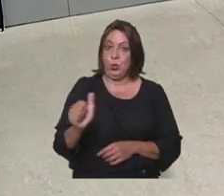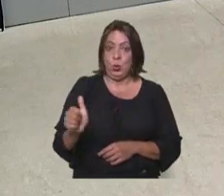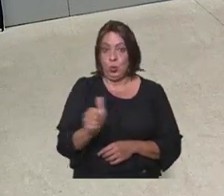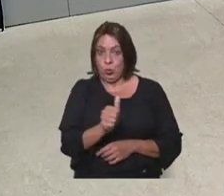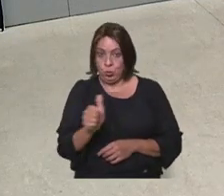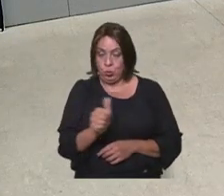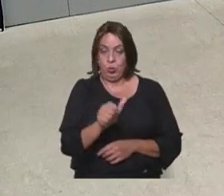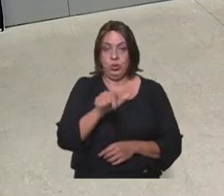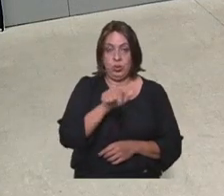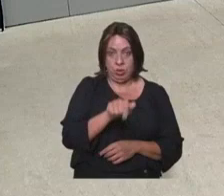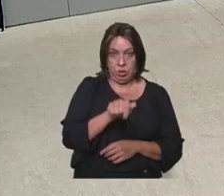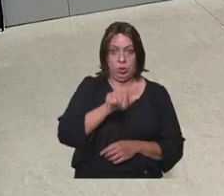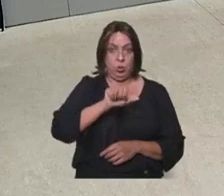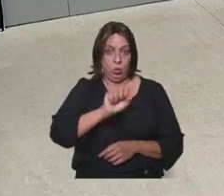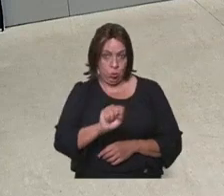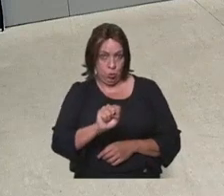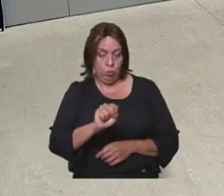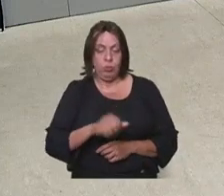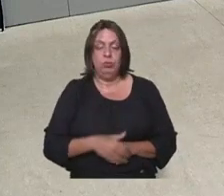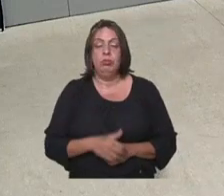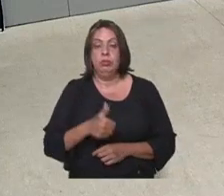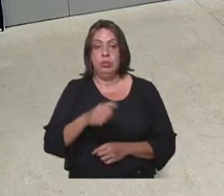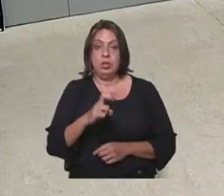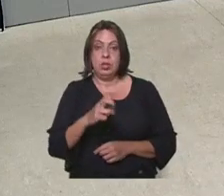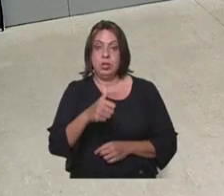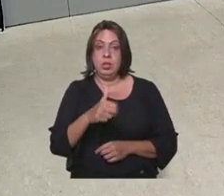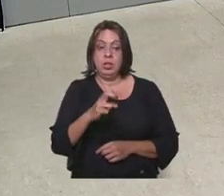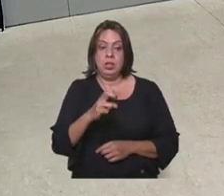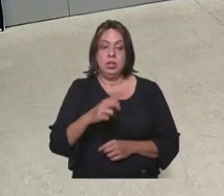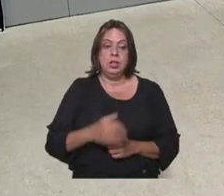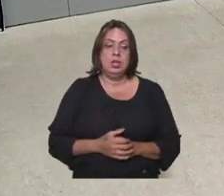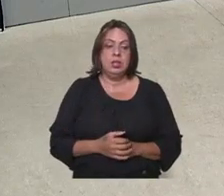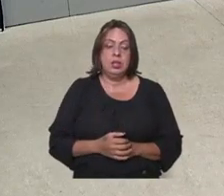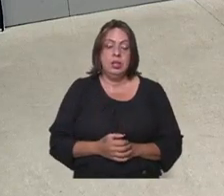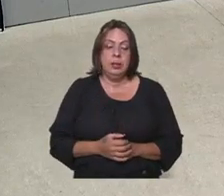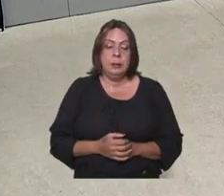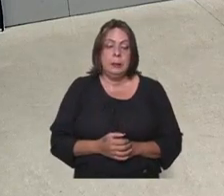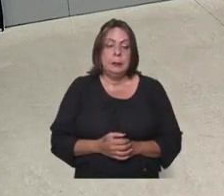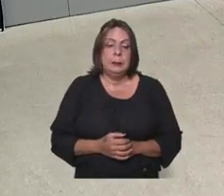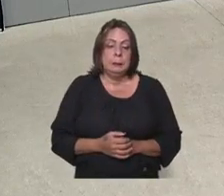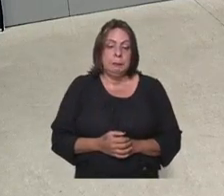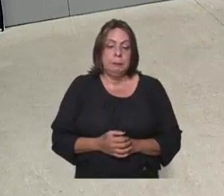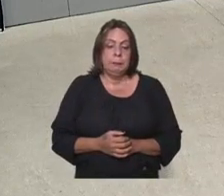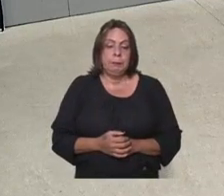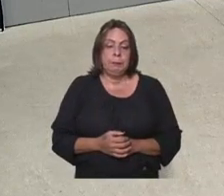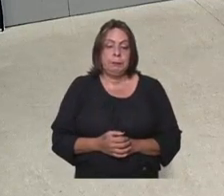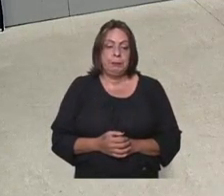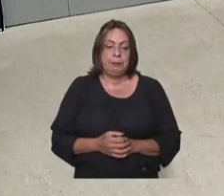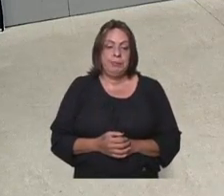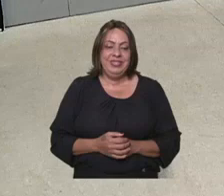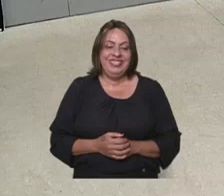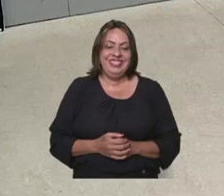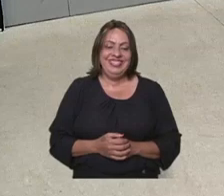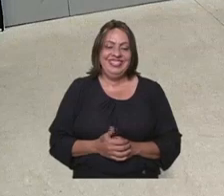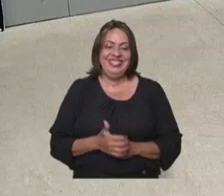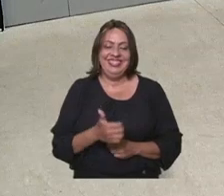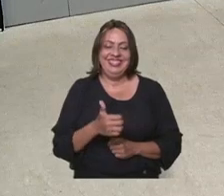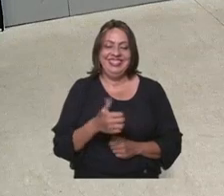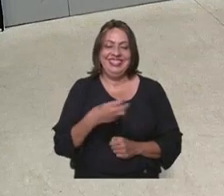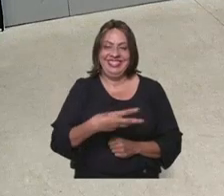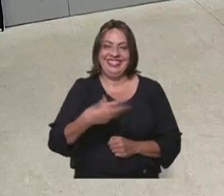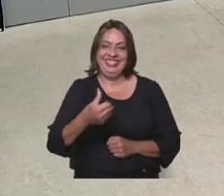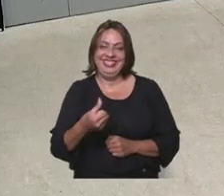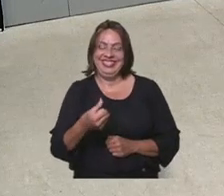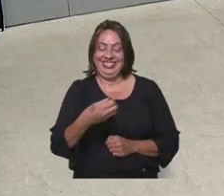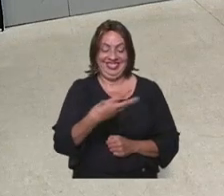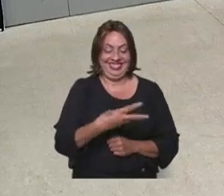7, 8. Últimas bolas chamadas, temos o 15 agora. 15, marque 15. 15, 15 subiu, sobe também o